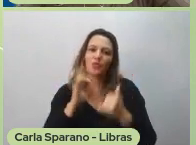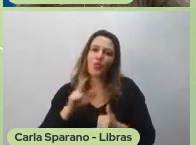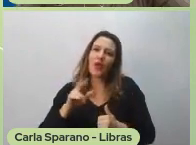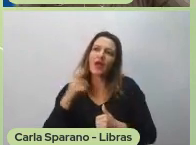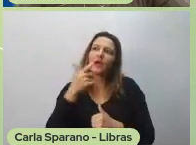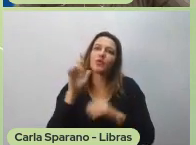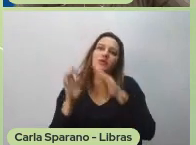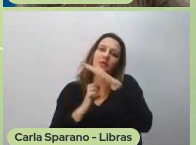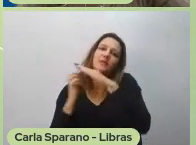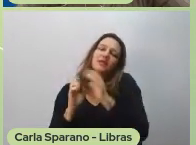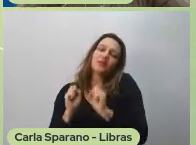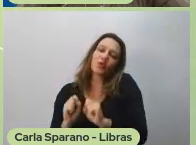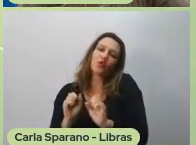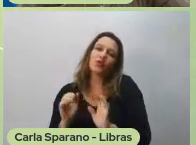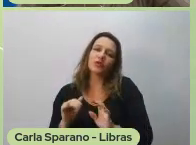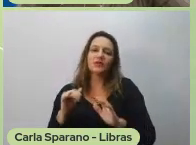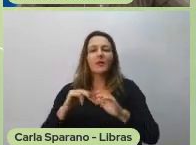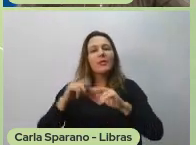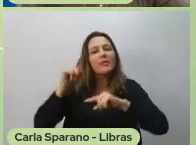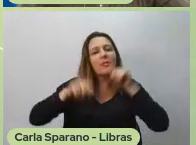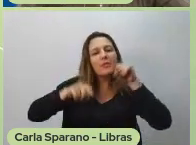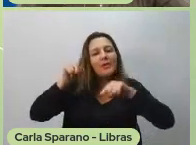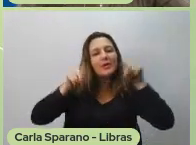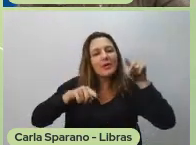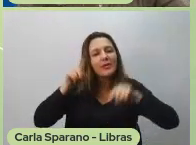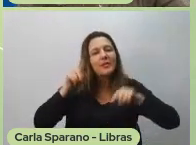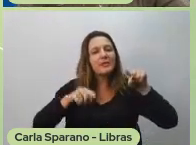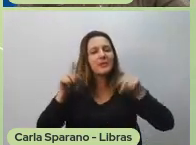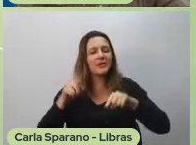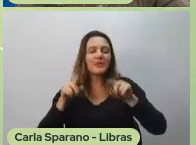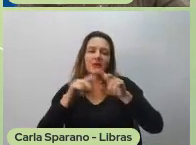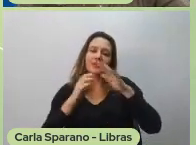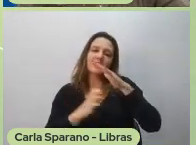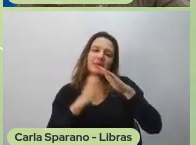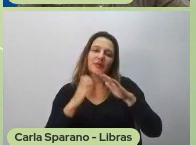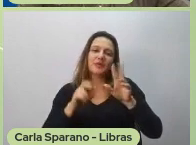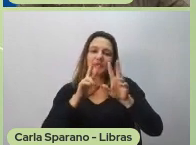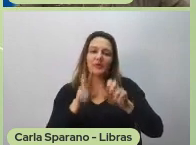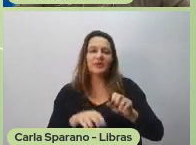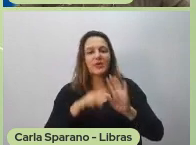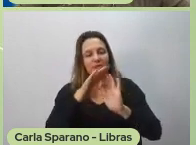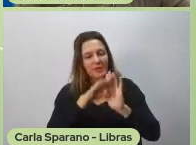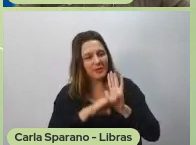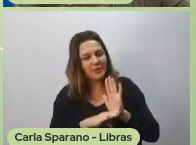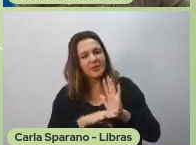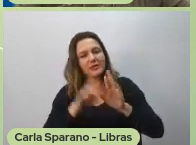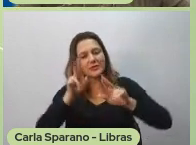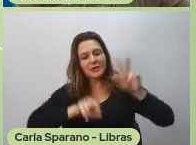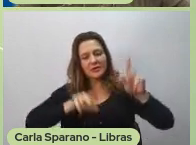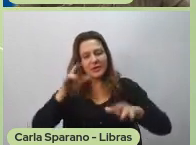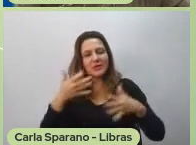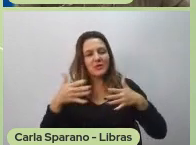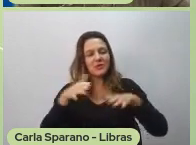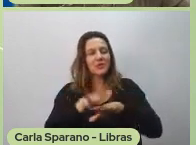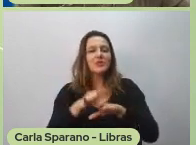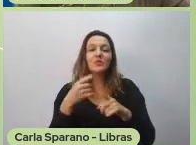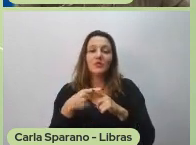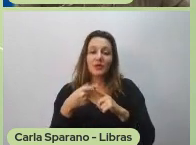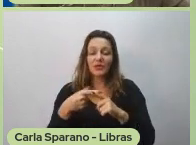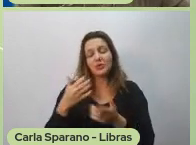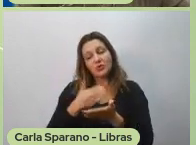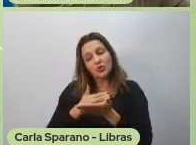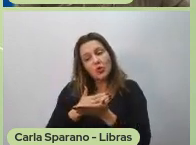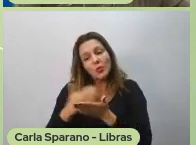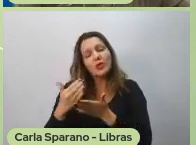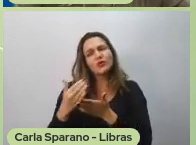estar em estágios diferentes nas suas respectivas organizações em relação ao programa de diversidade e inclusão, porque a gente também começou em algum